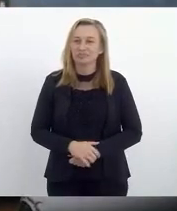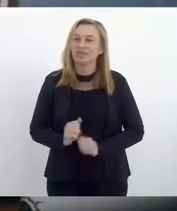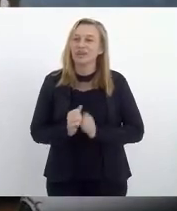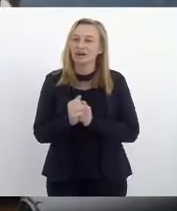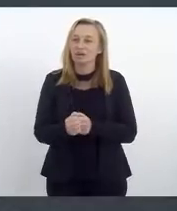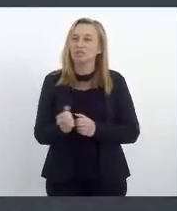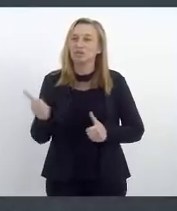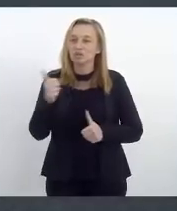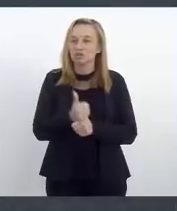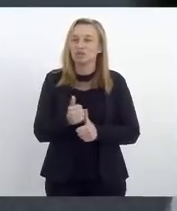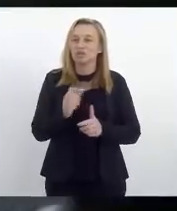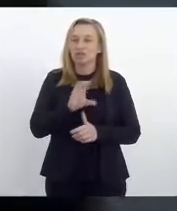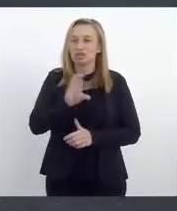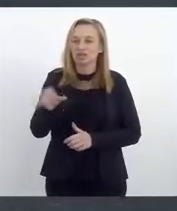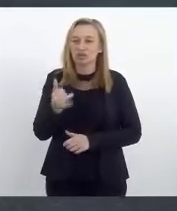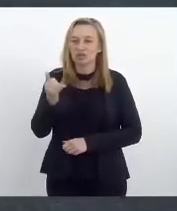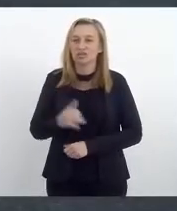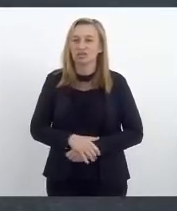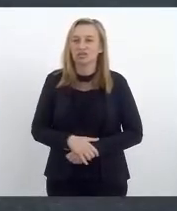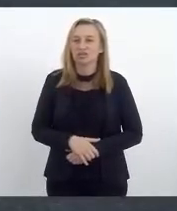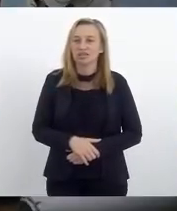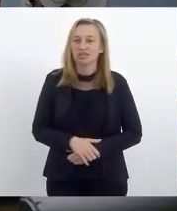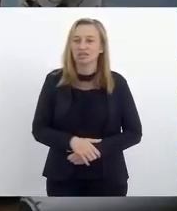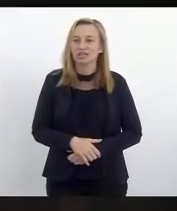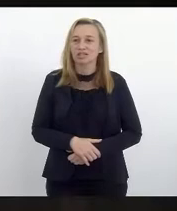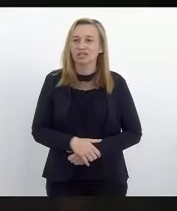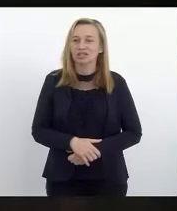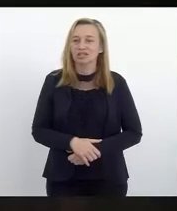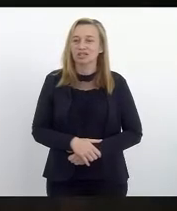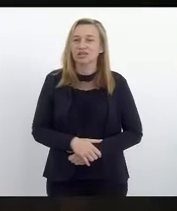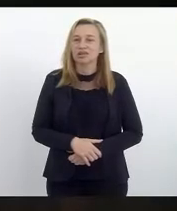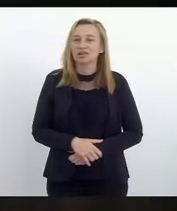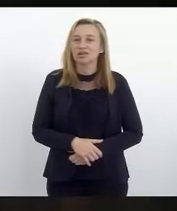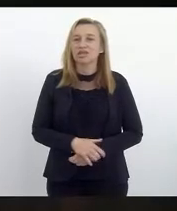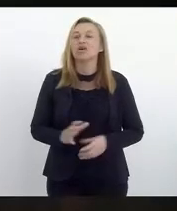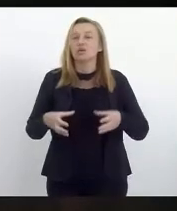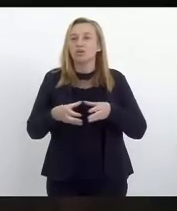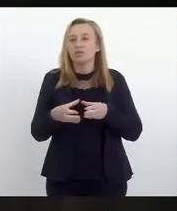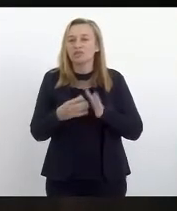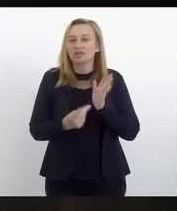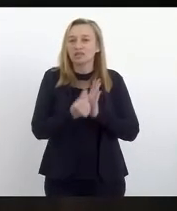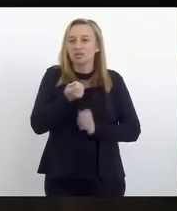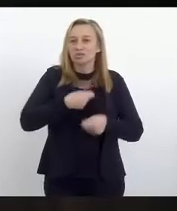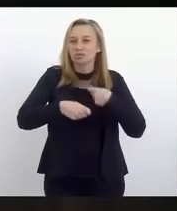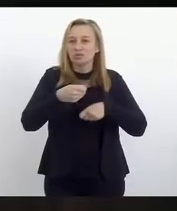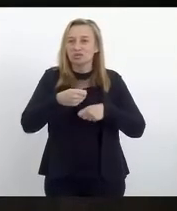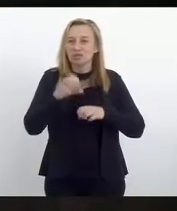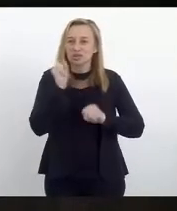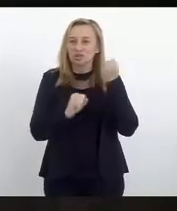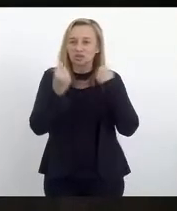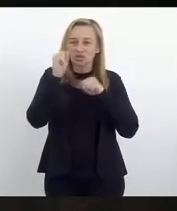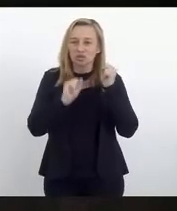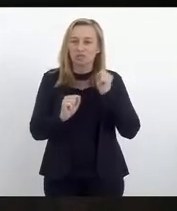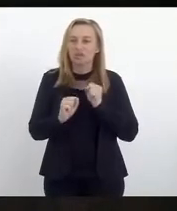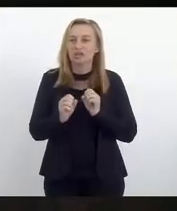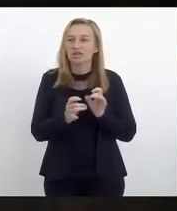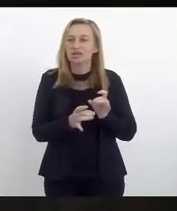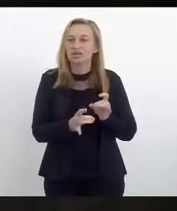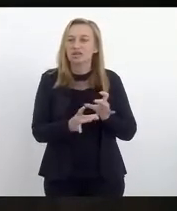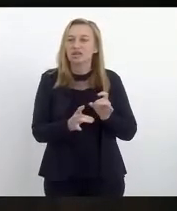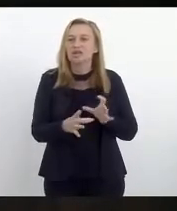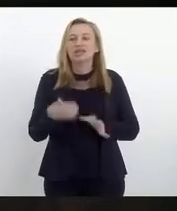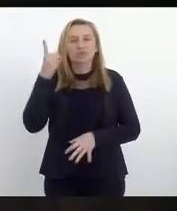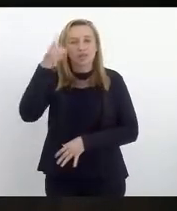Acompanhe o substitutivo da CCJ. Para emitir parecer pela Comissão de Economia, Indústria e Comércio. Deputado Noel de Carvalho.